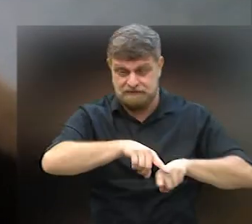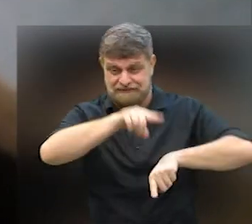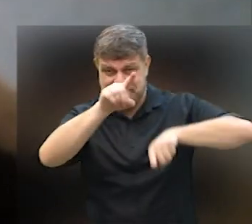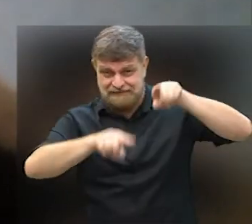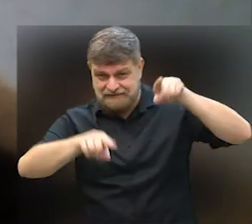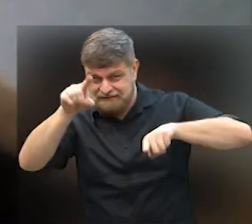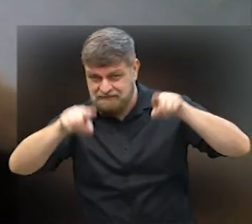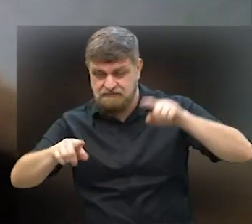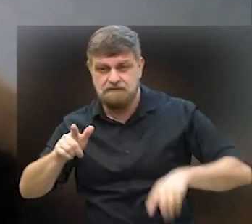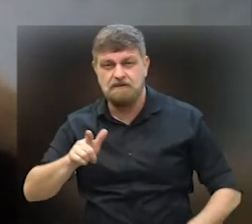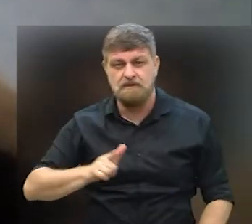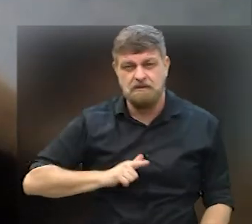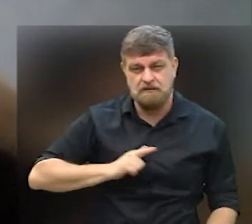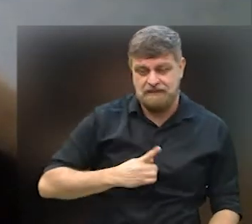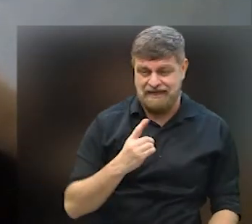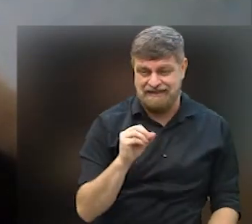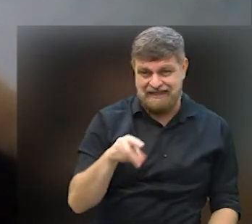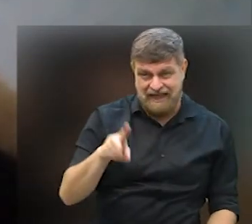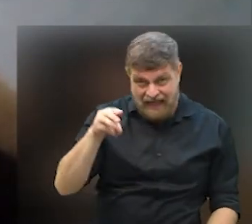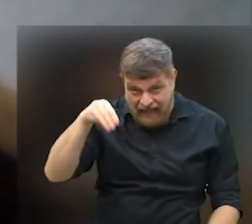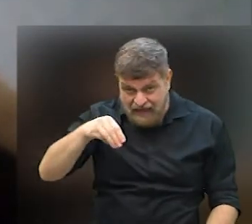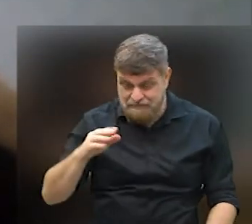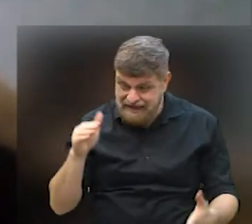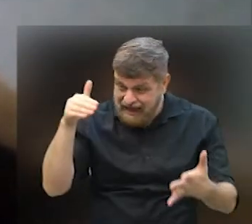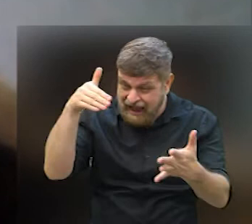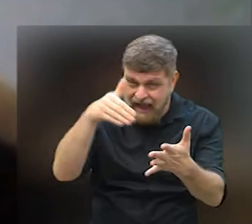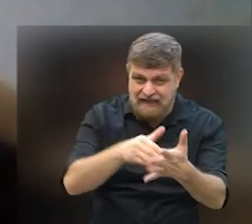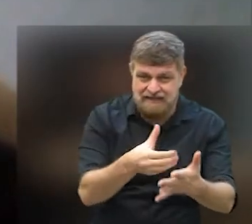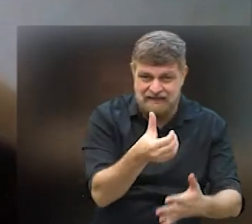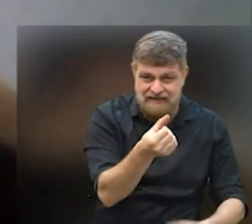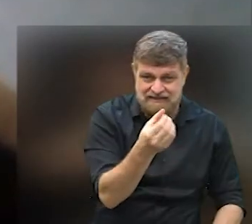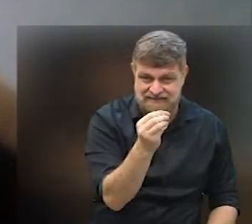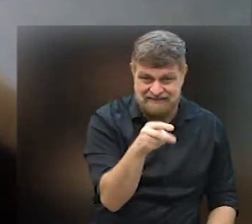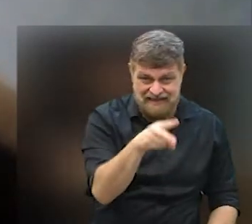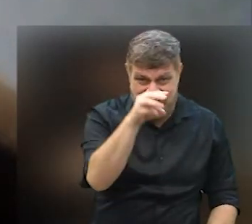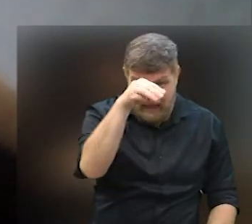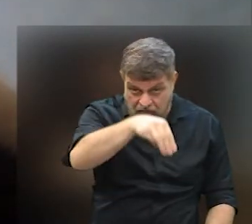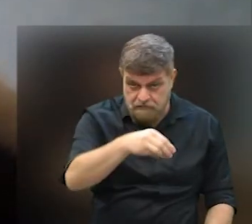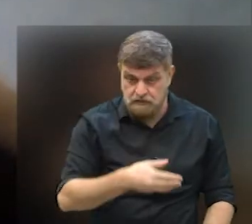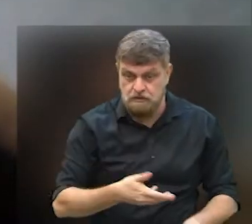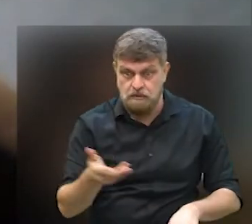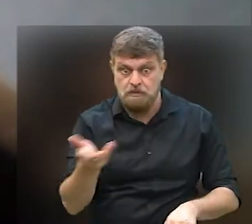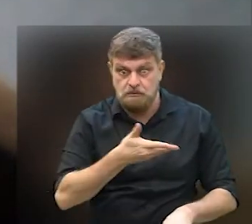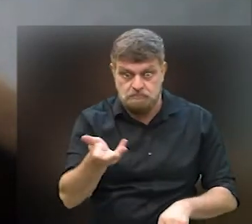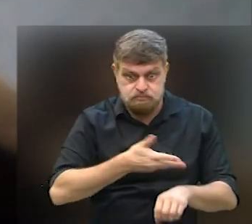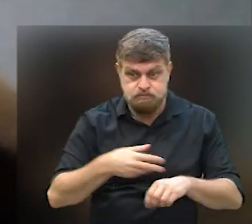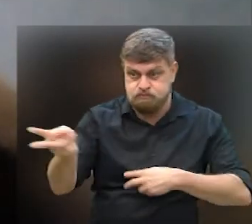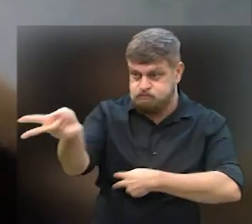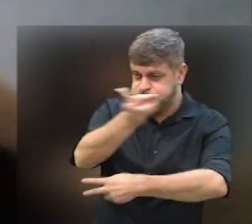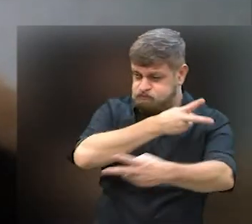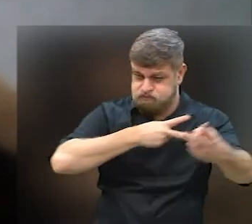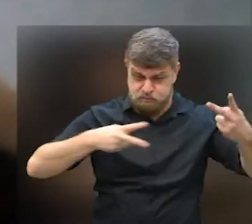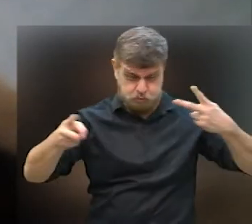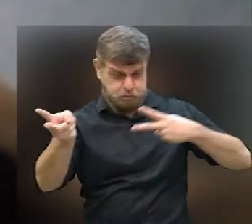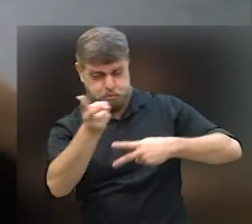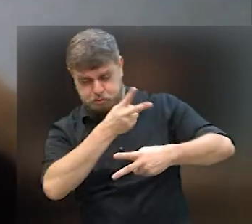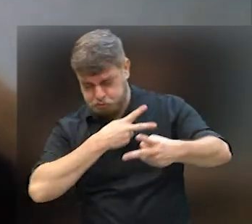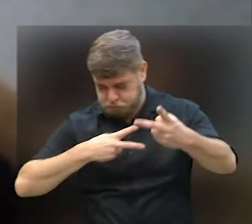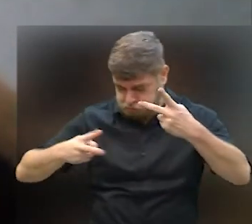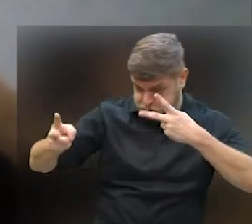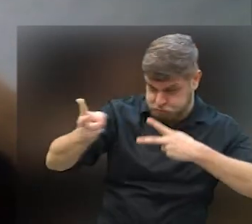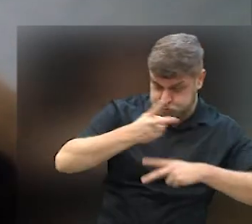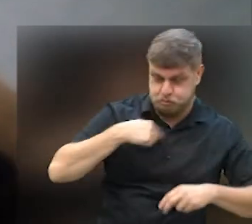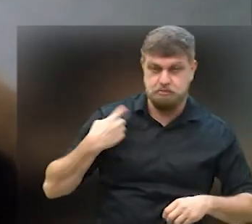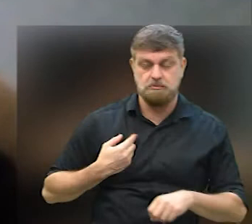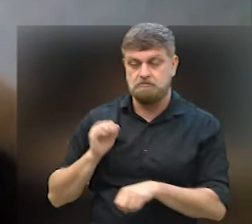variam aí de 10 km por hora a 60 km por hora, 70 km por hora. Caramba. A gente, por conta do vento, inclusive, teve que